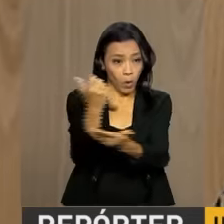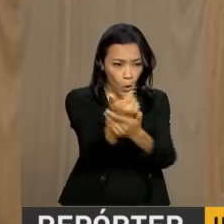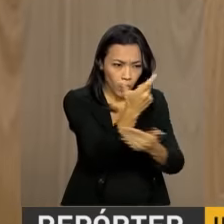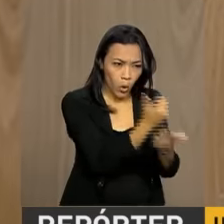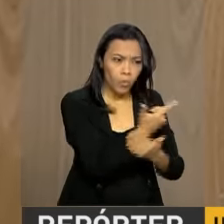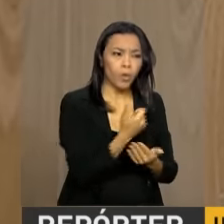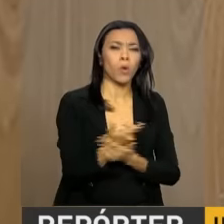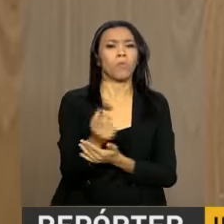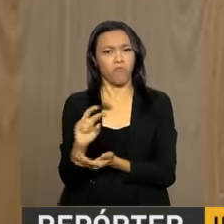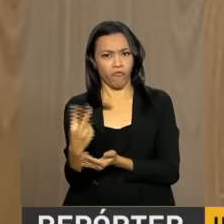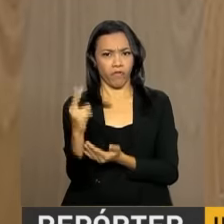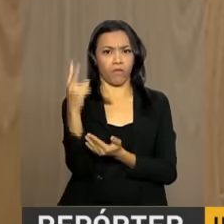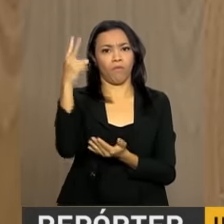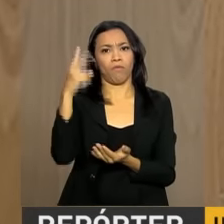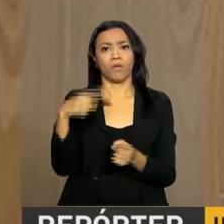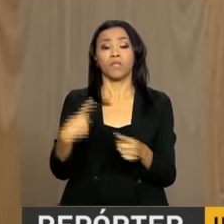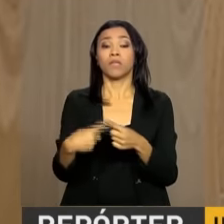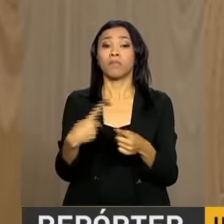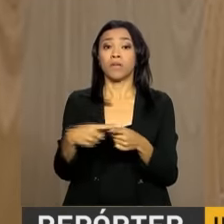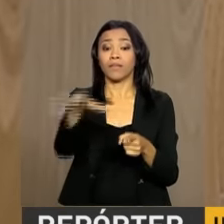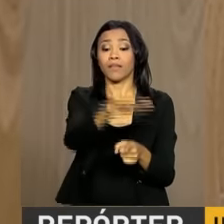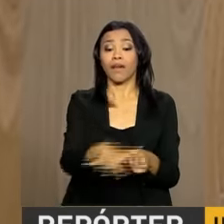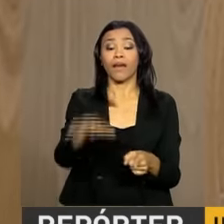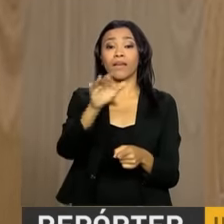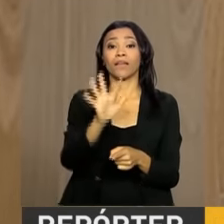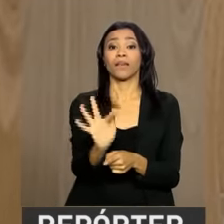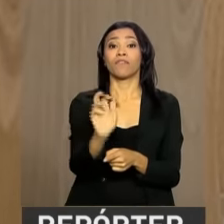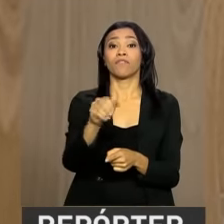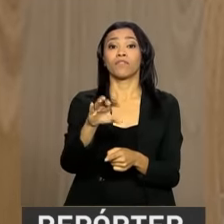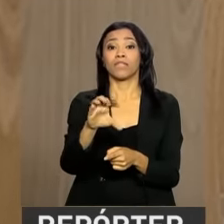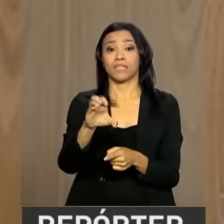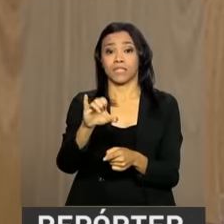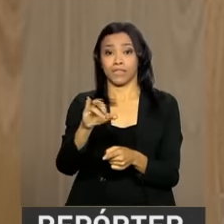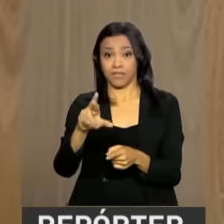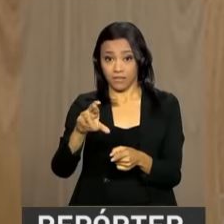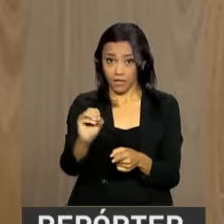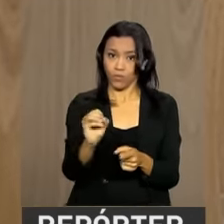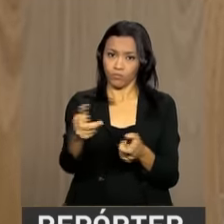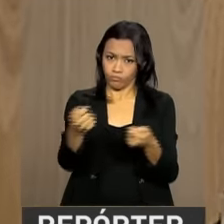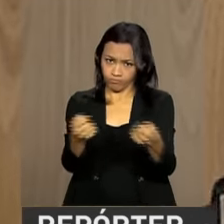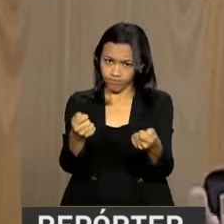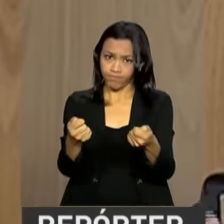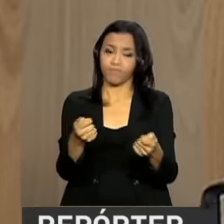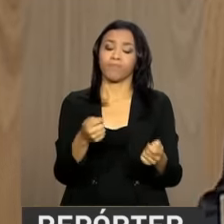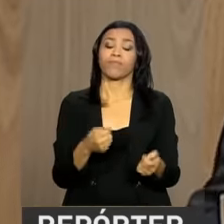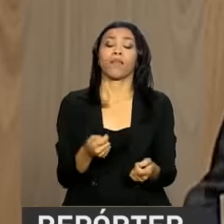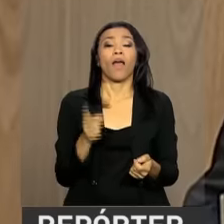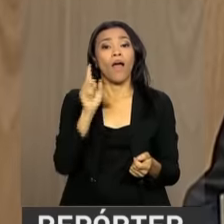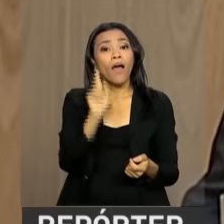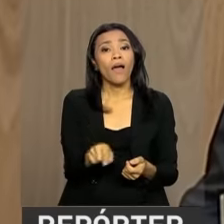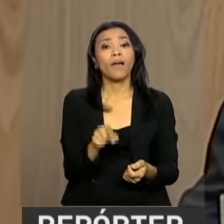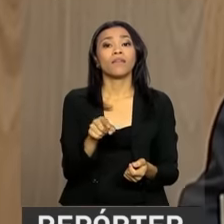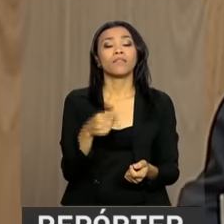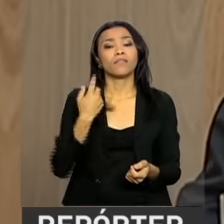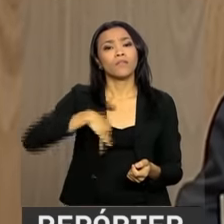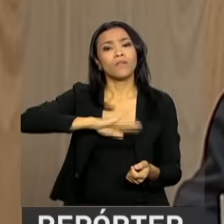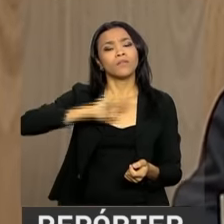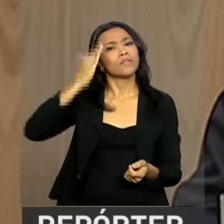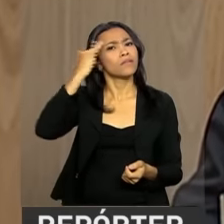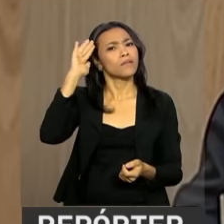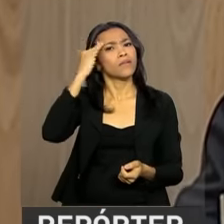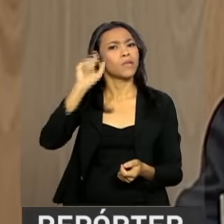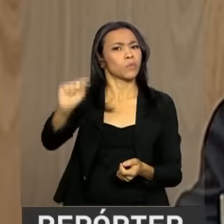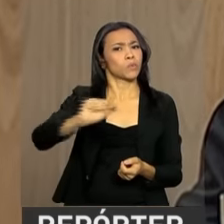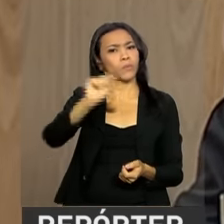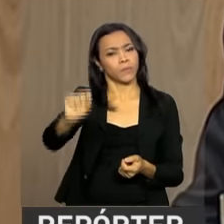e um sistema financeiro sólido eficiente nesse sentido como entendemos entendemos o